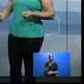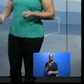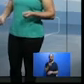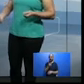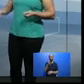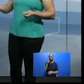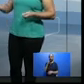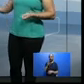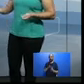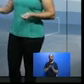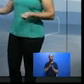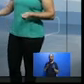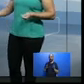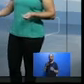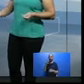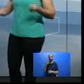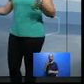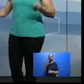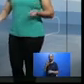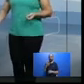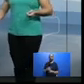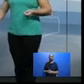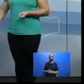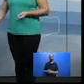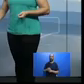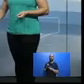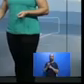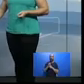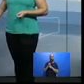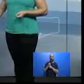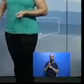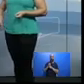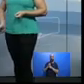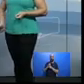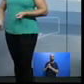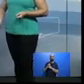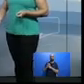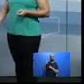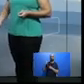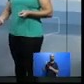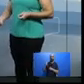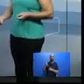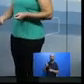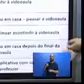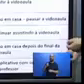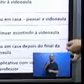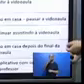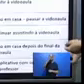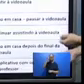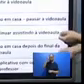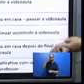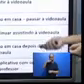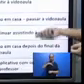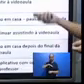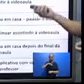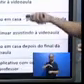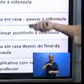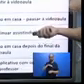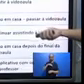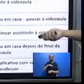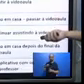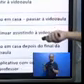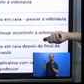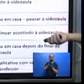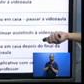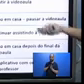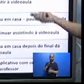4. Os primeiros anos dos portugueses no Brasil. Então, o que nós vamos fazer hoje? Estudar